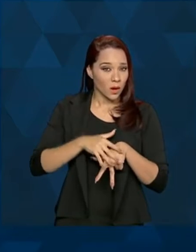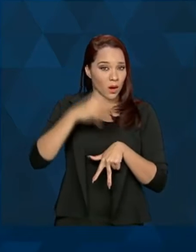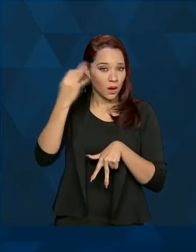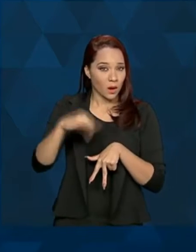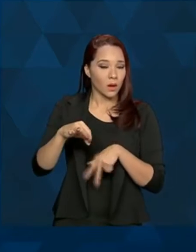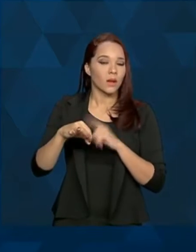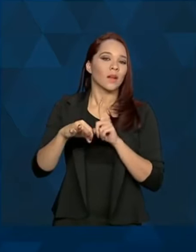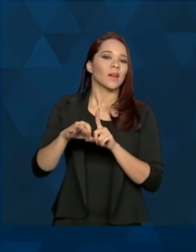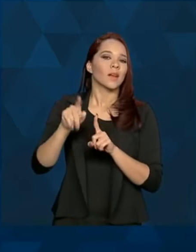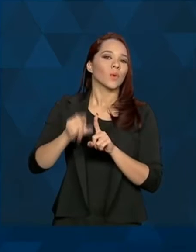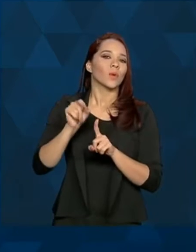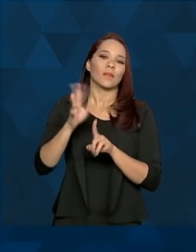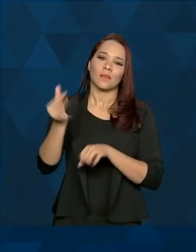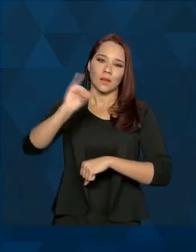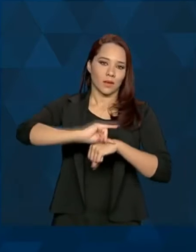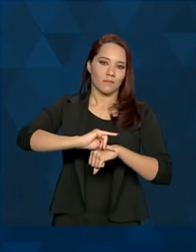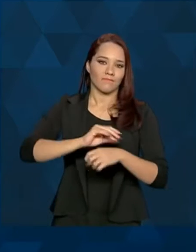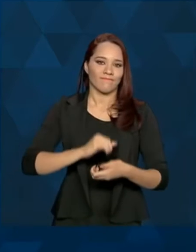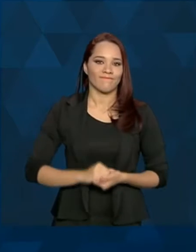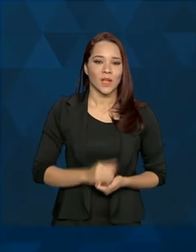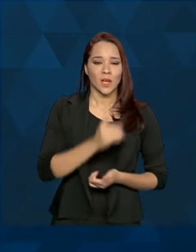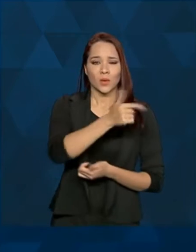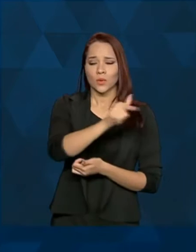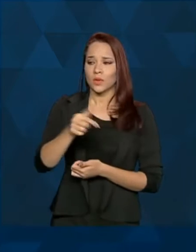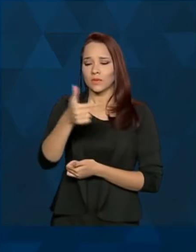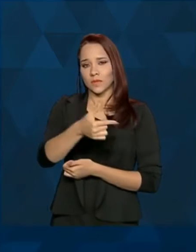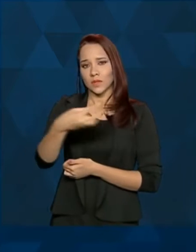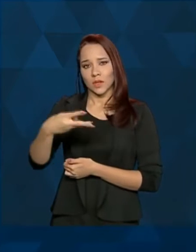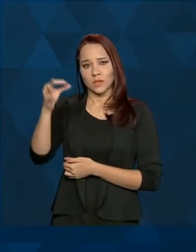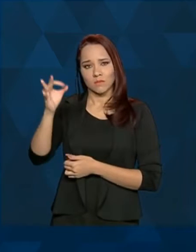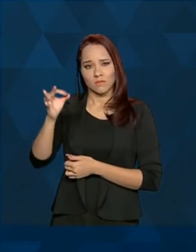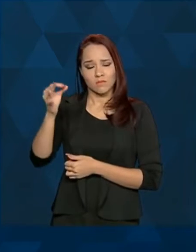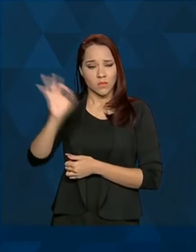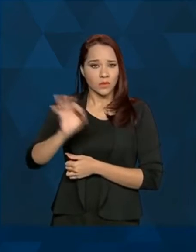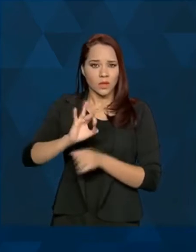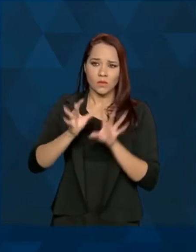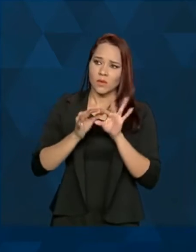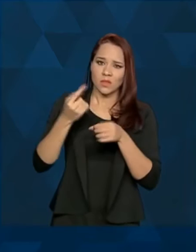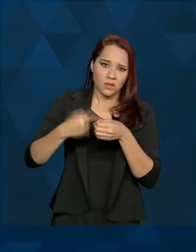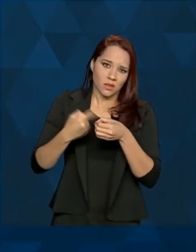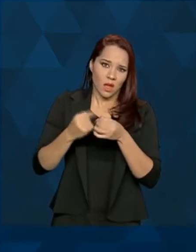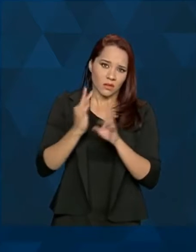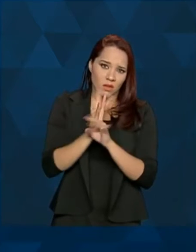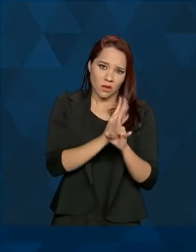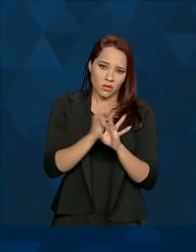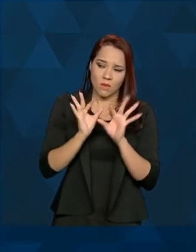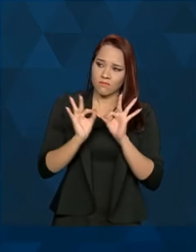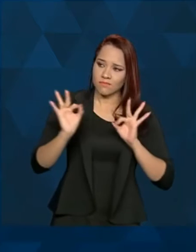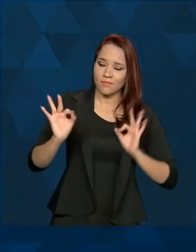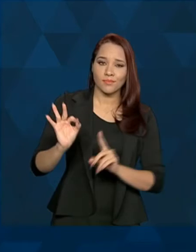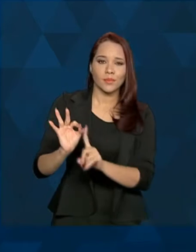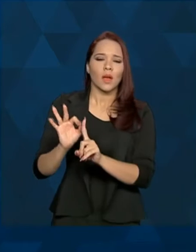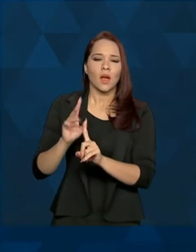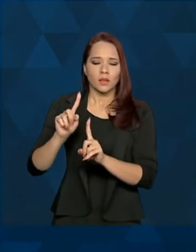casos eram na capital e os outros 23% no interior. Quando você vai